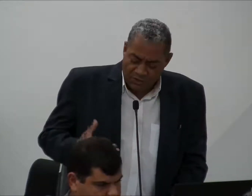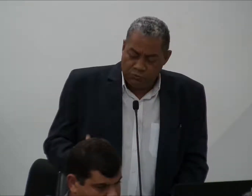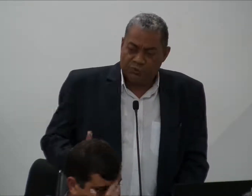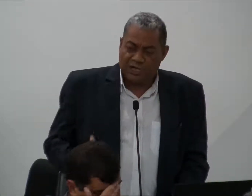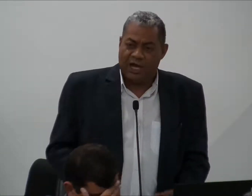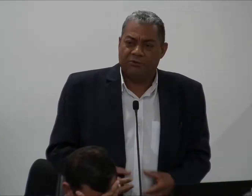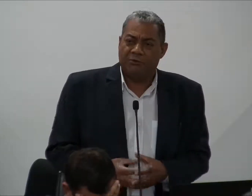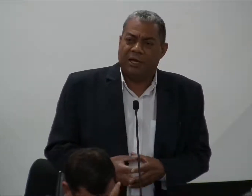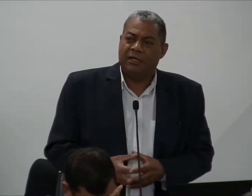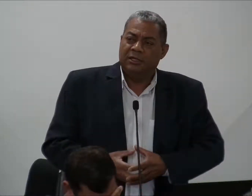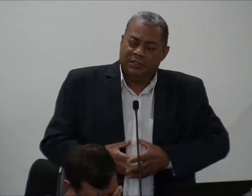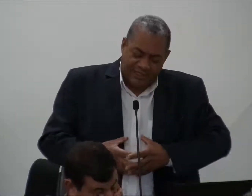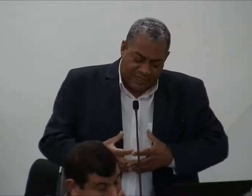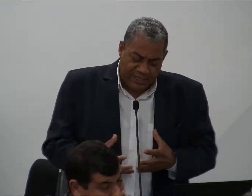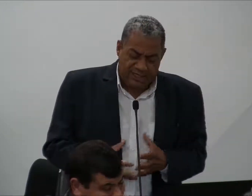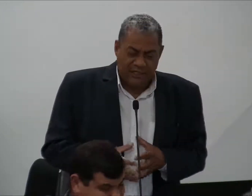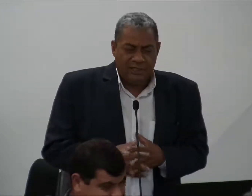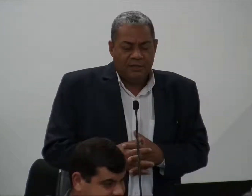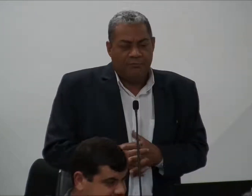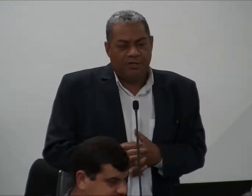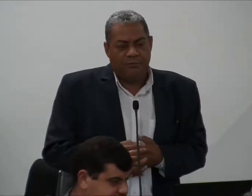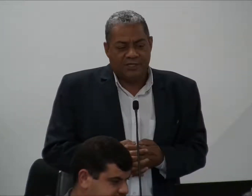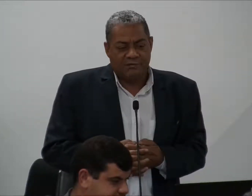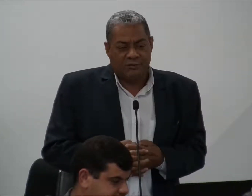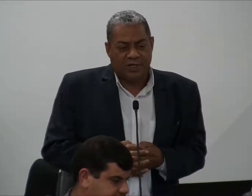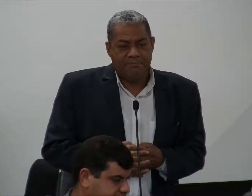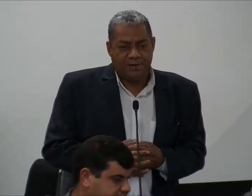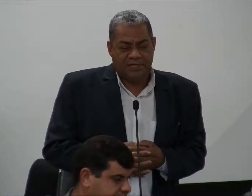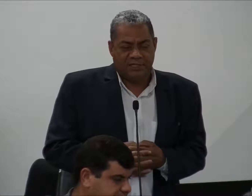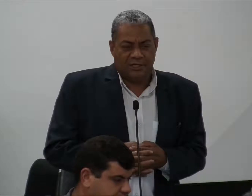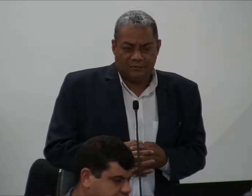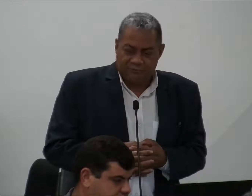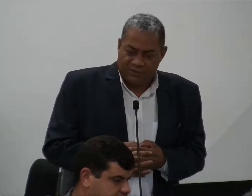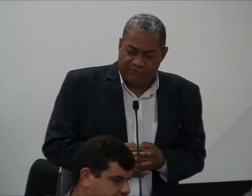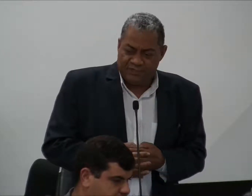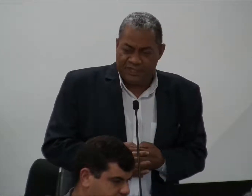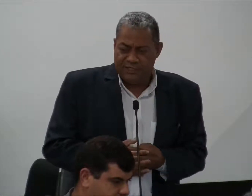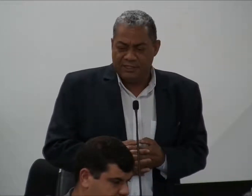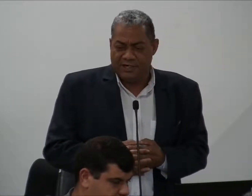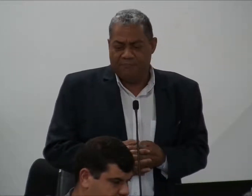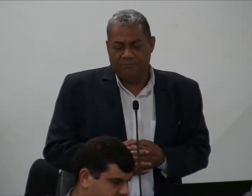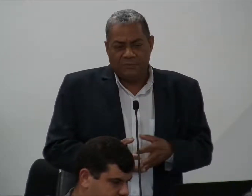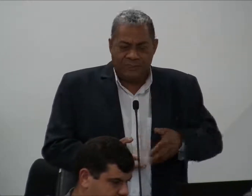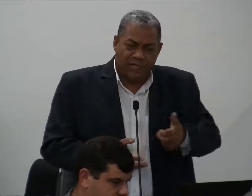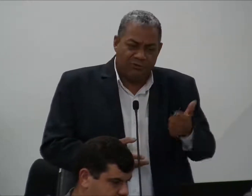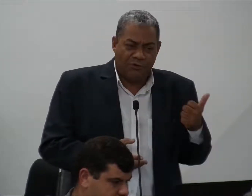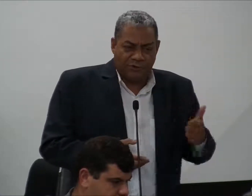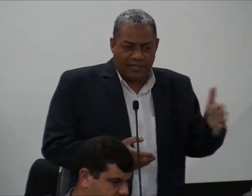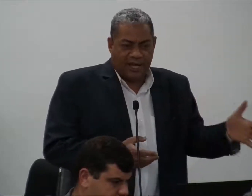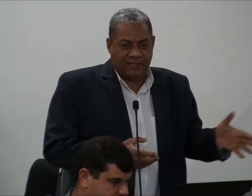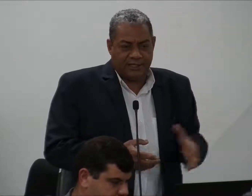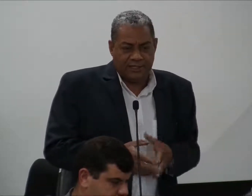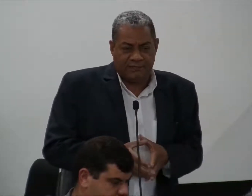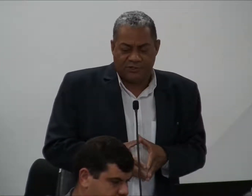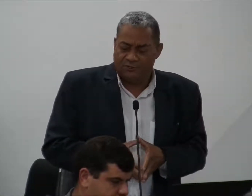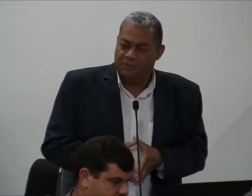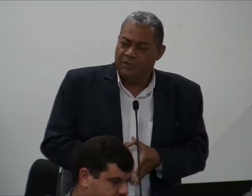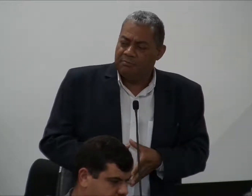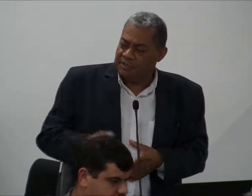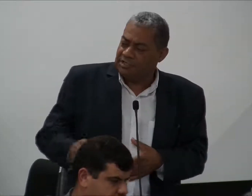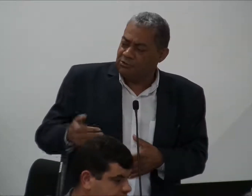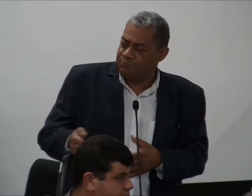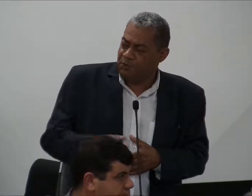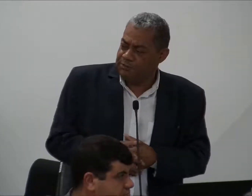de buscar uma saída para que possamos colocar em prática, talvez ainda, esse ano não, porque a data dele já